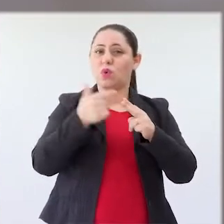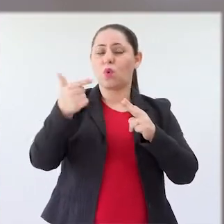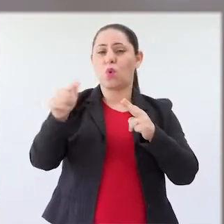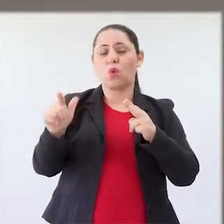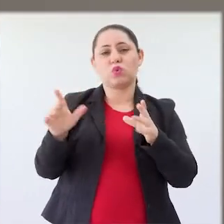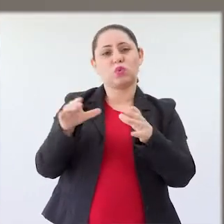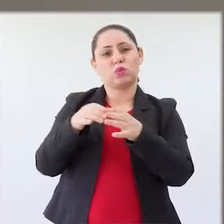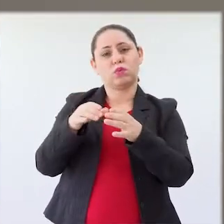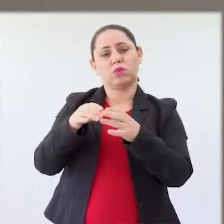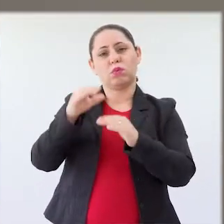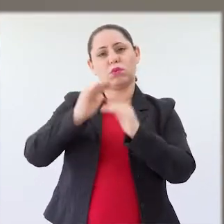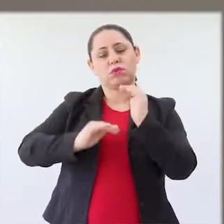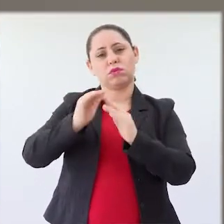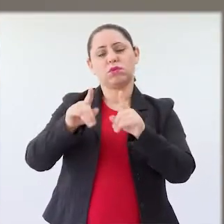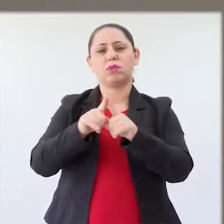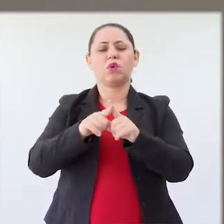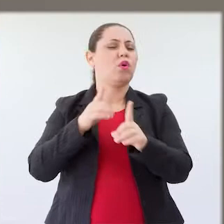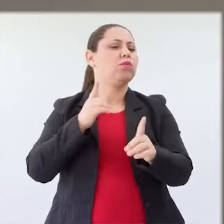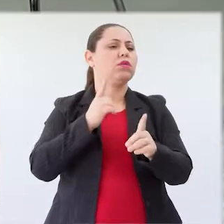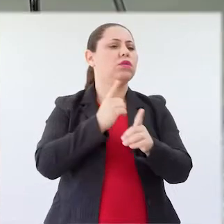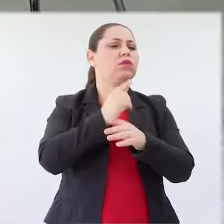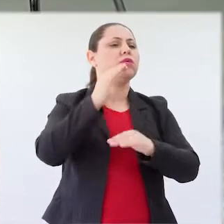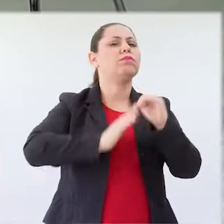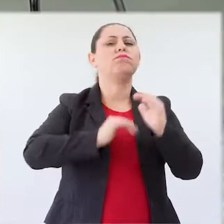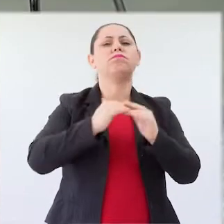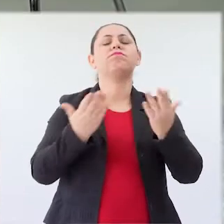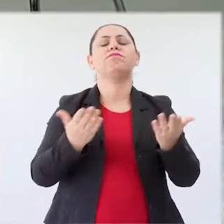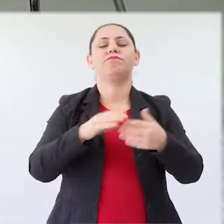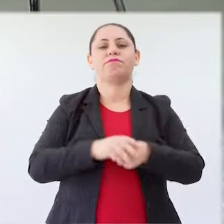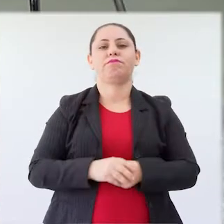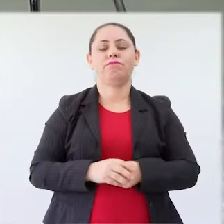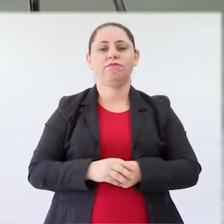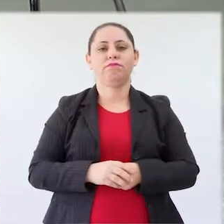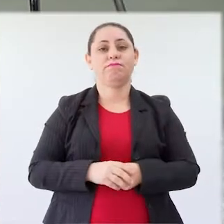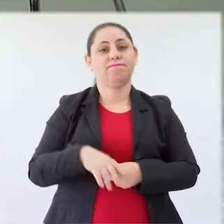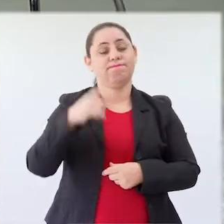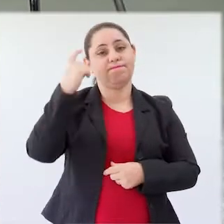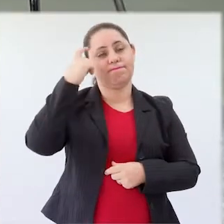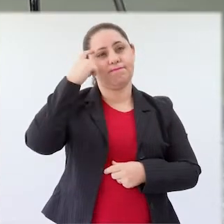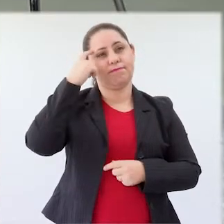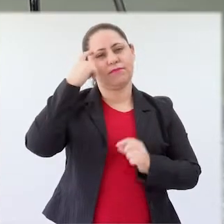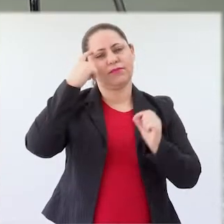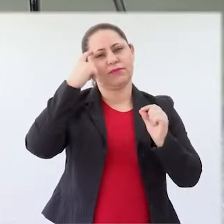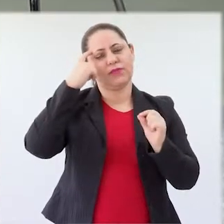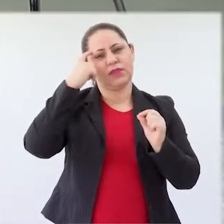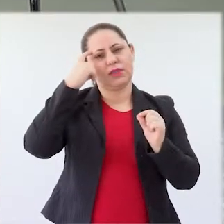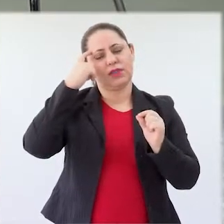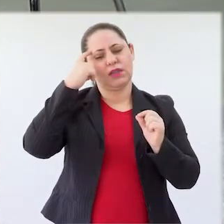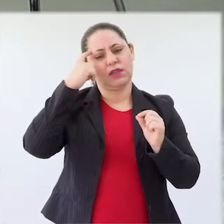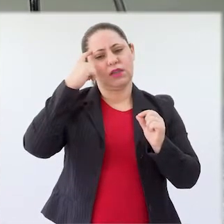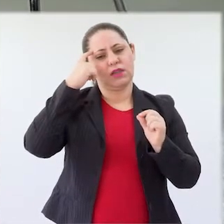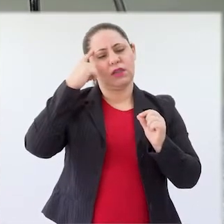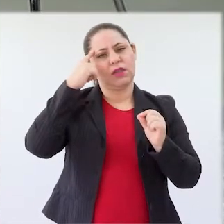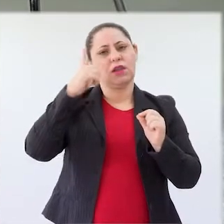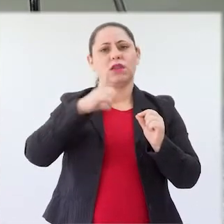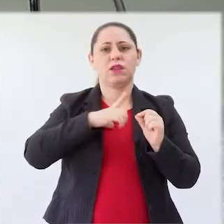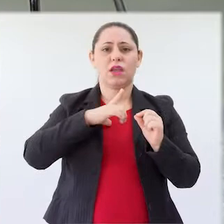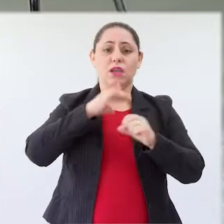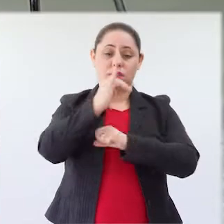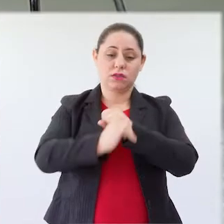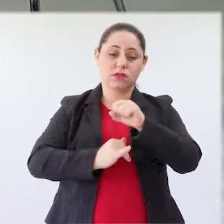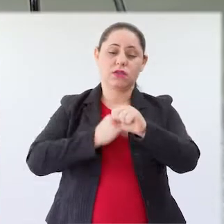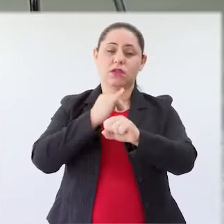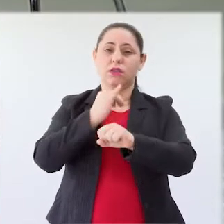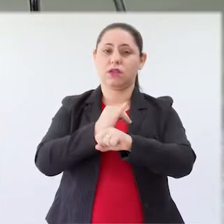classes, né? E como identificar esse profissional? Eu acho que a gente tem aí internet